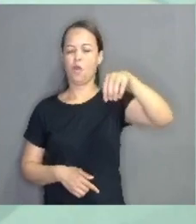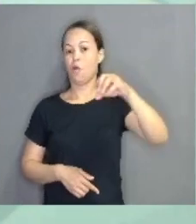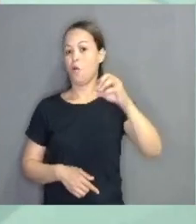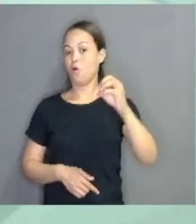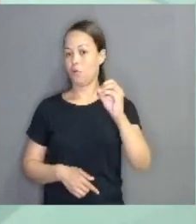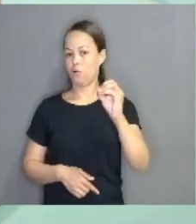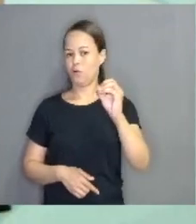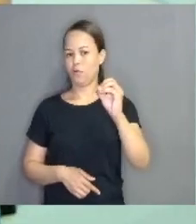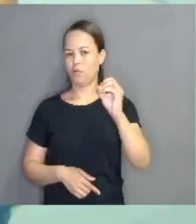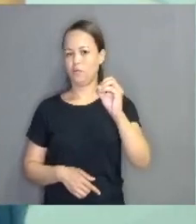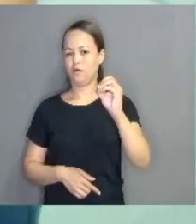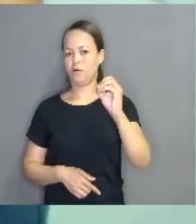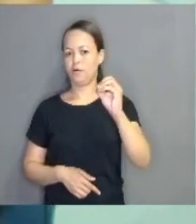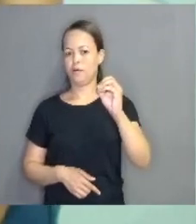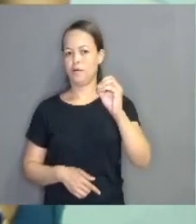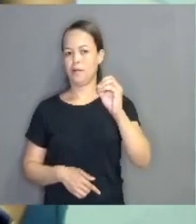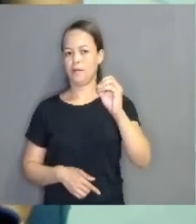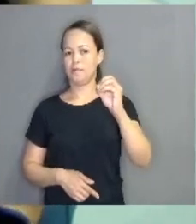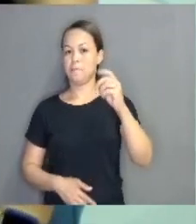O,